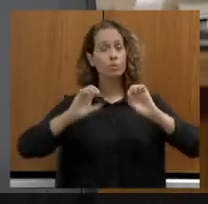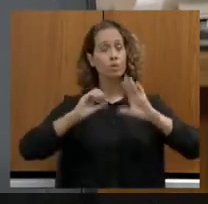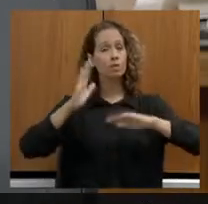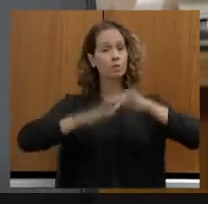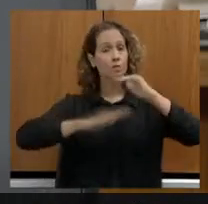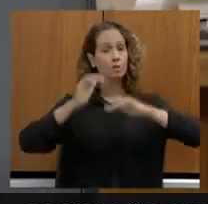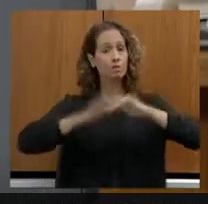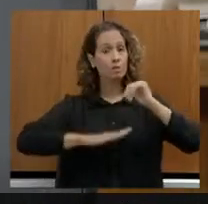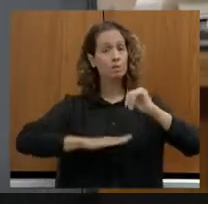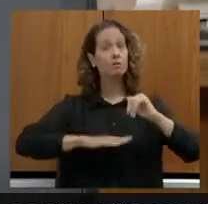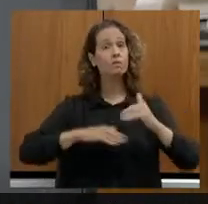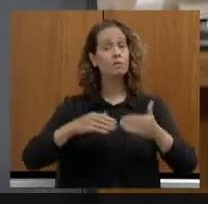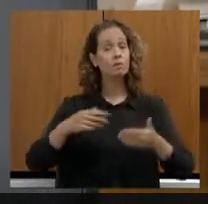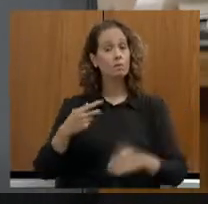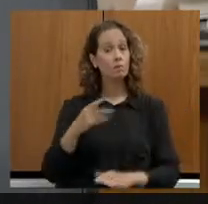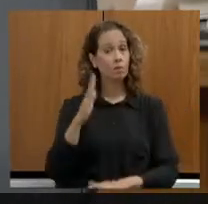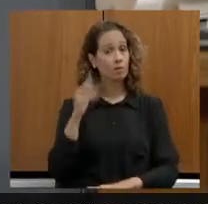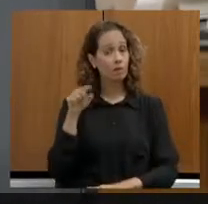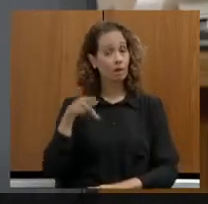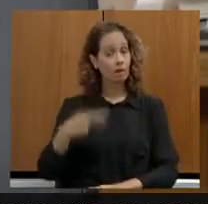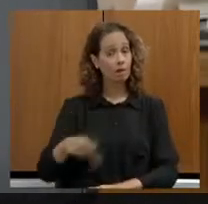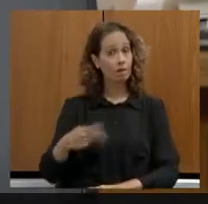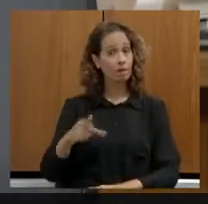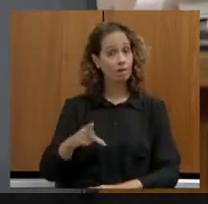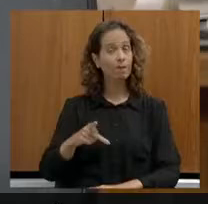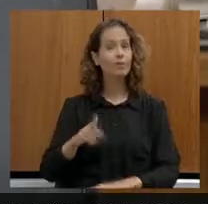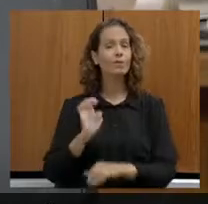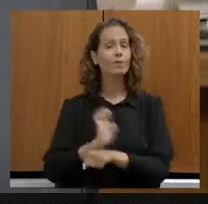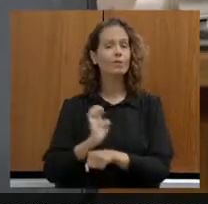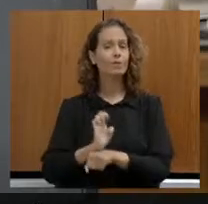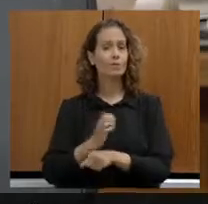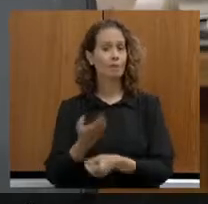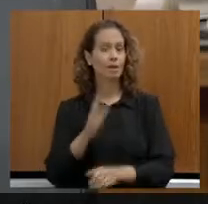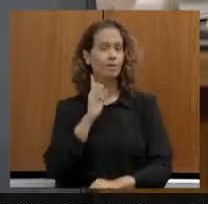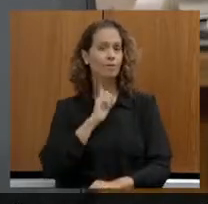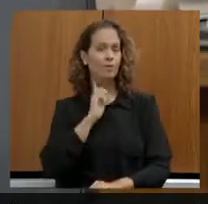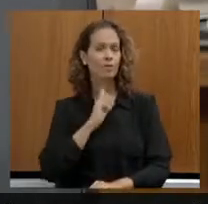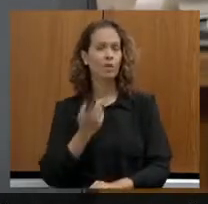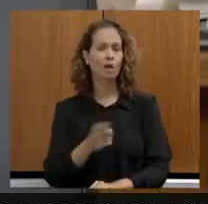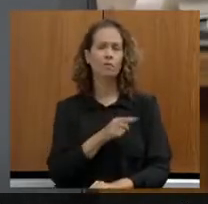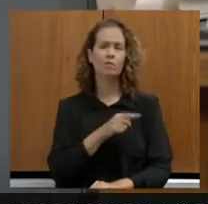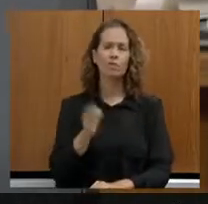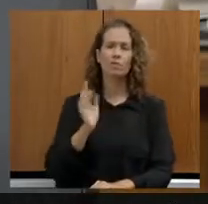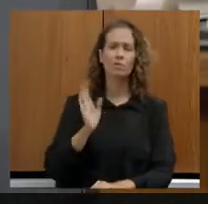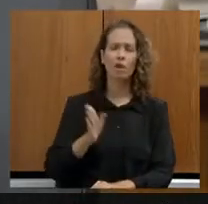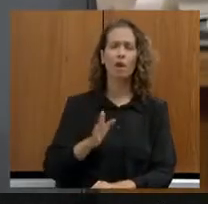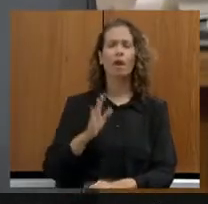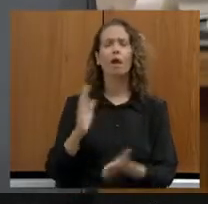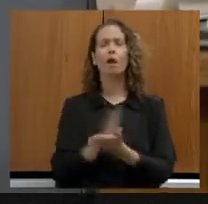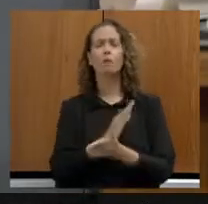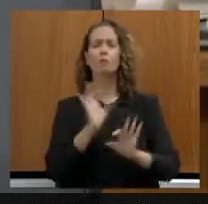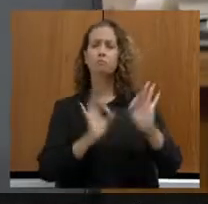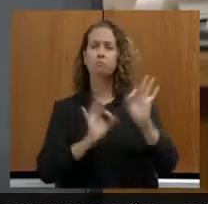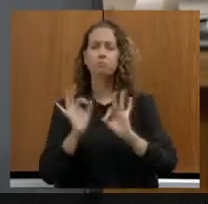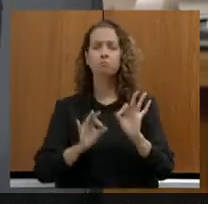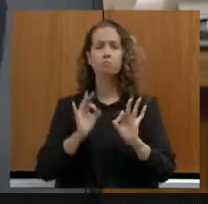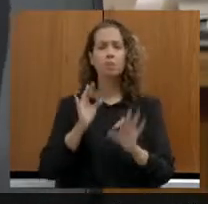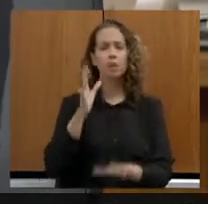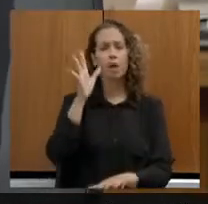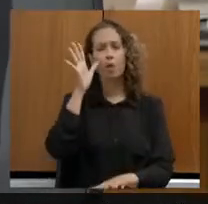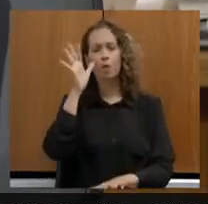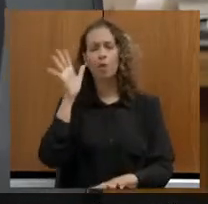profissional da história desse estado que citado já viu o trailer de futuro que provavelmente o senhor também está acompanhando muito com